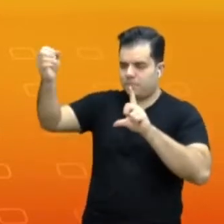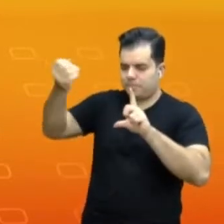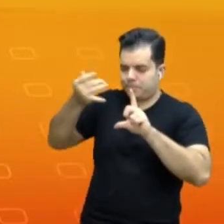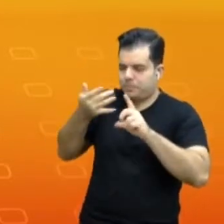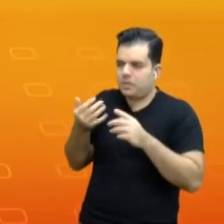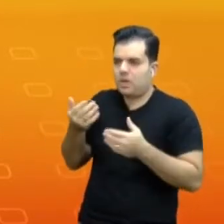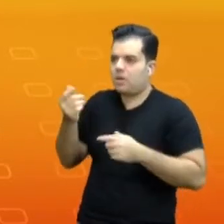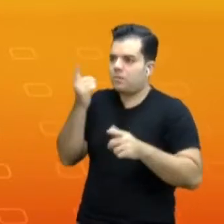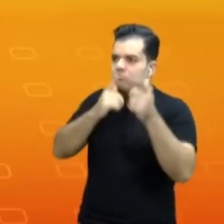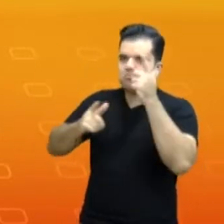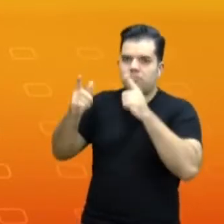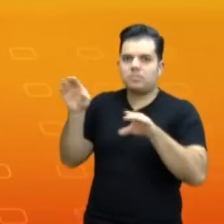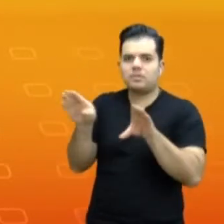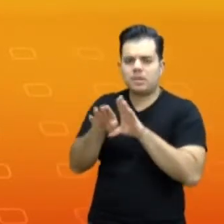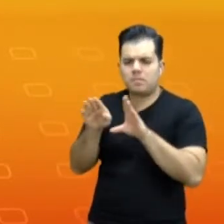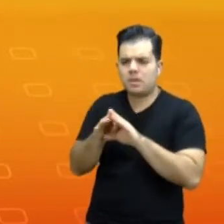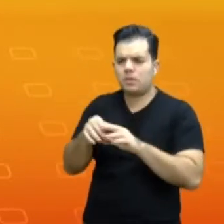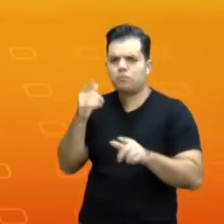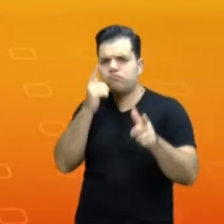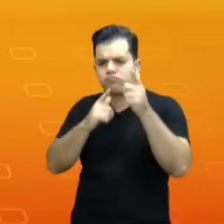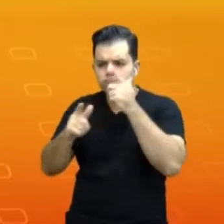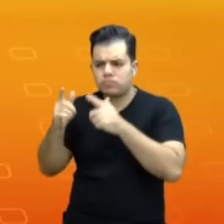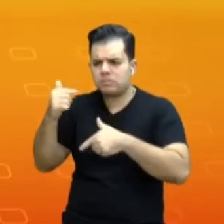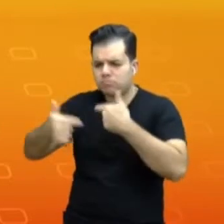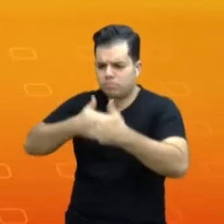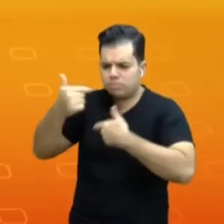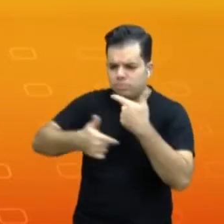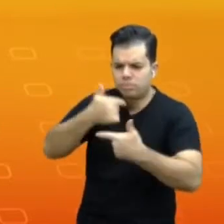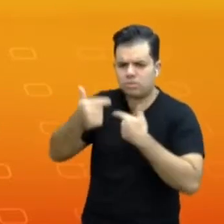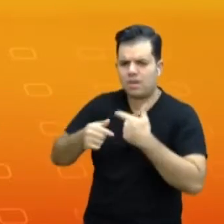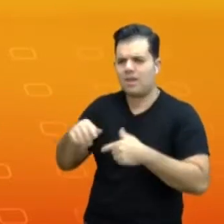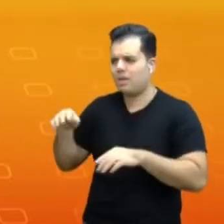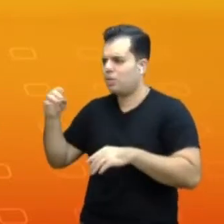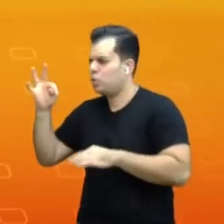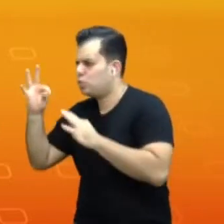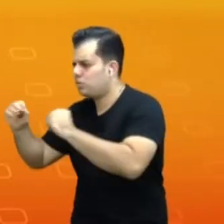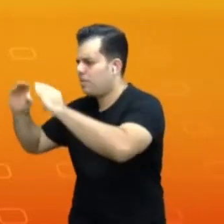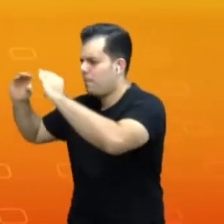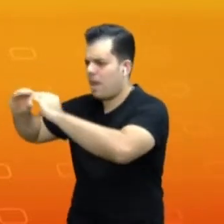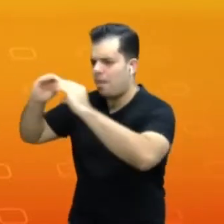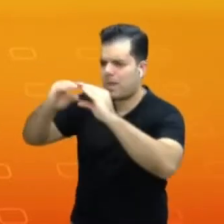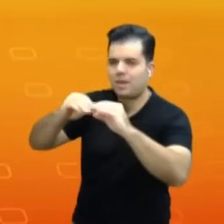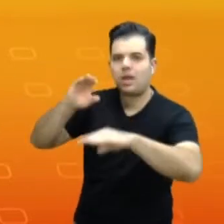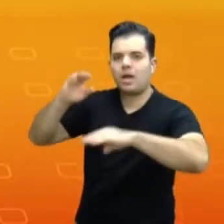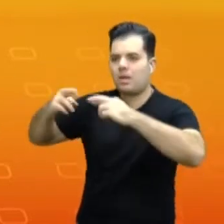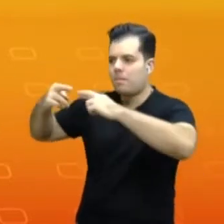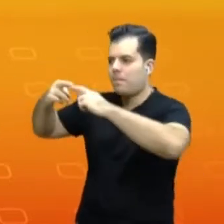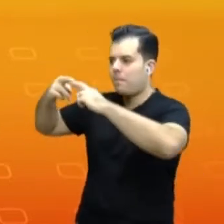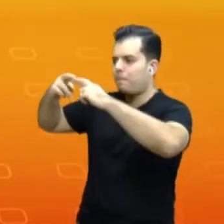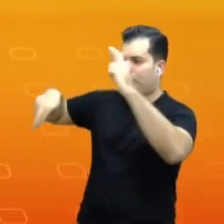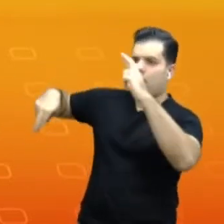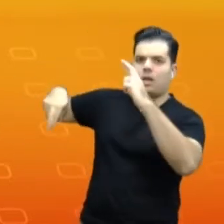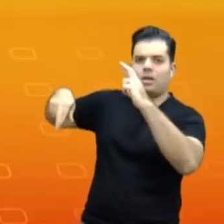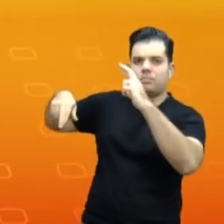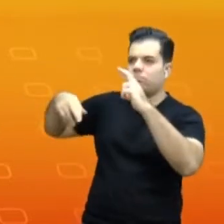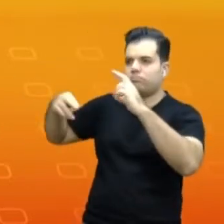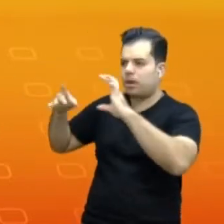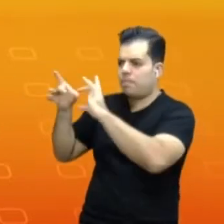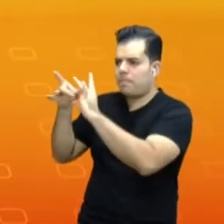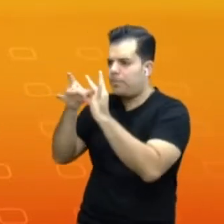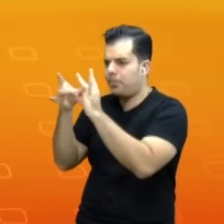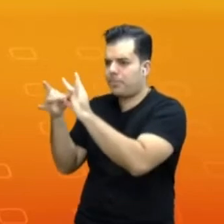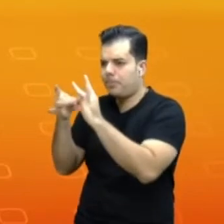hitless, da oportunidade de trazer uma Vandapec de um lado, a Vandapec do outro, qualquer ruptura eu podia fazer uma computação instantânea